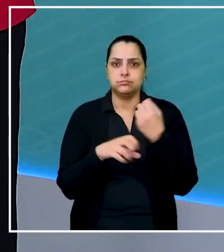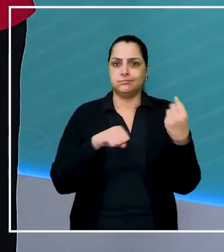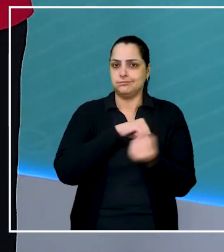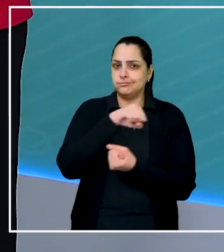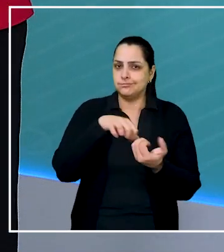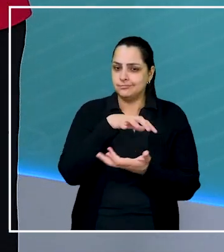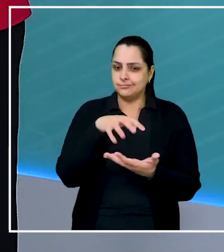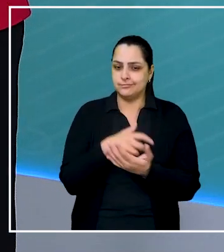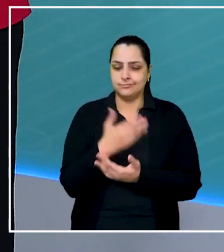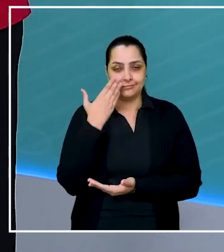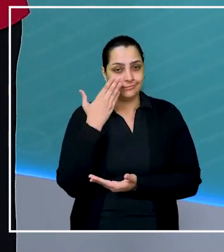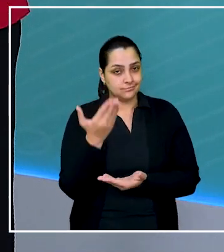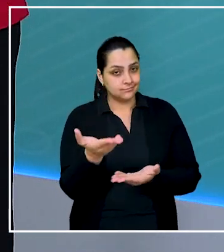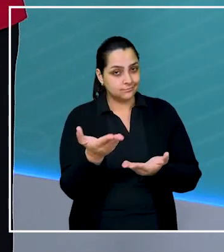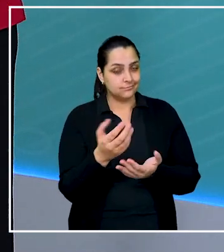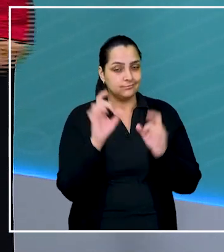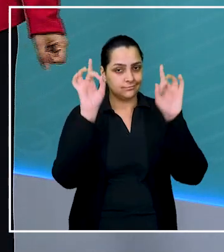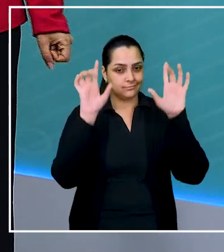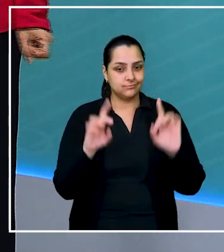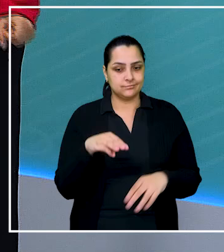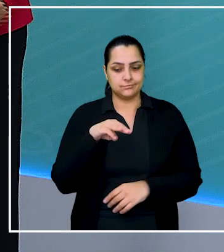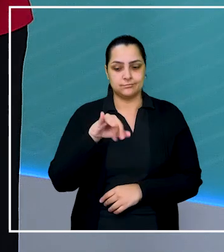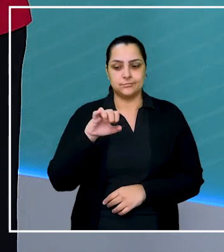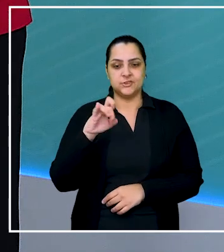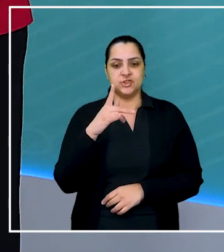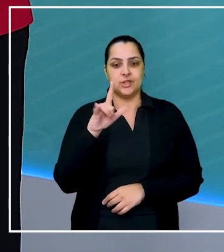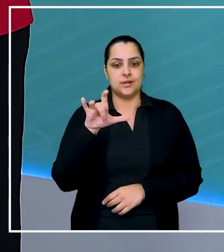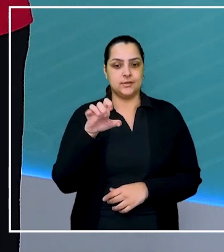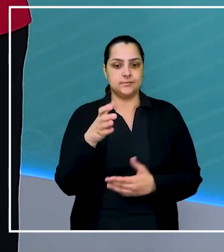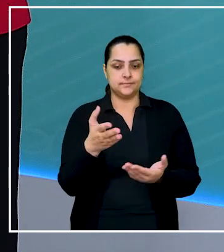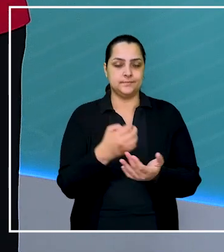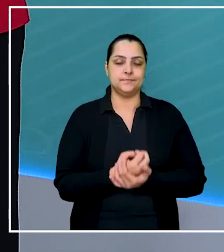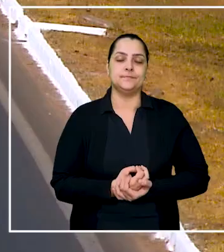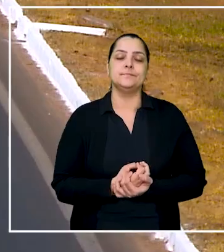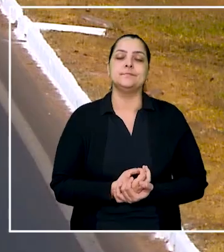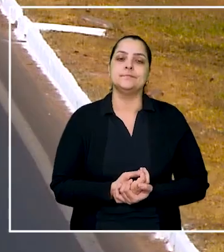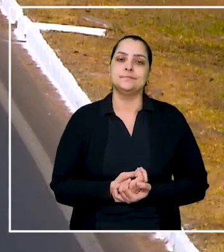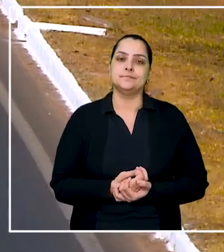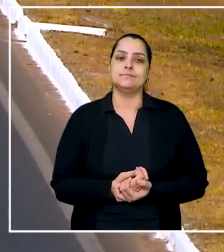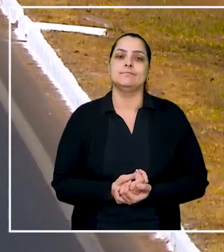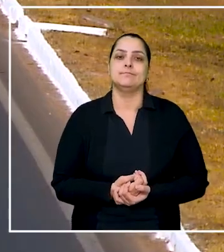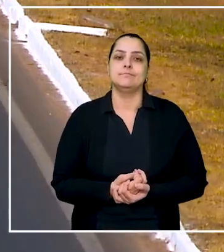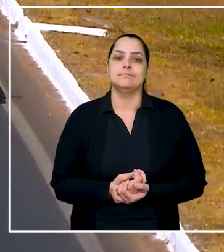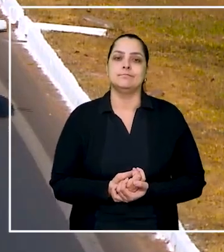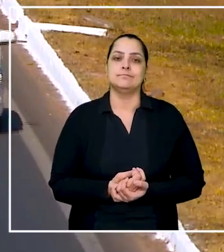e sustentabilidade. Vamos ver na reportagem especial de Michele Chiapa.